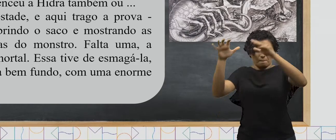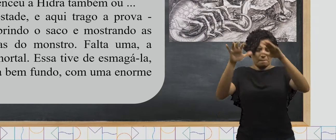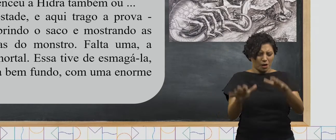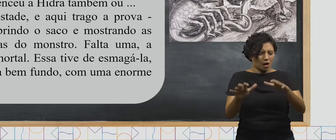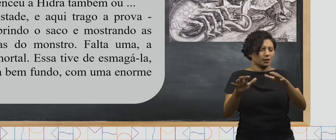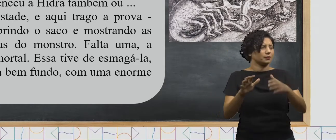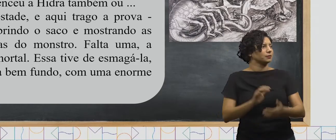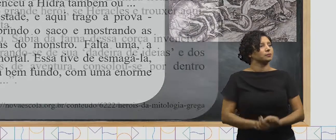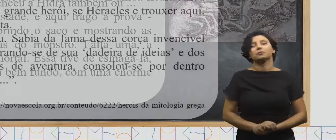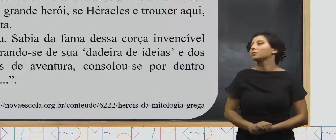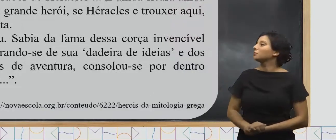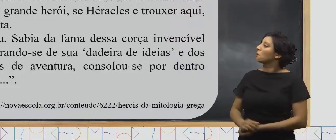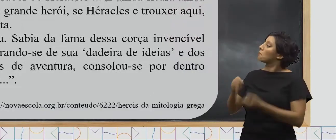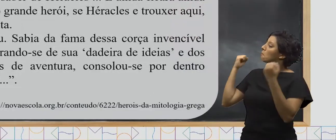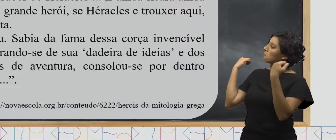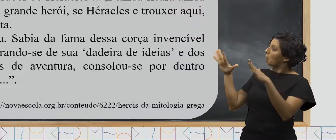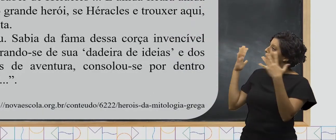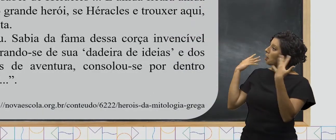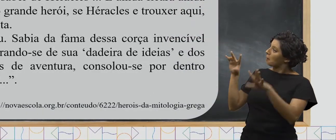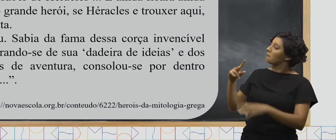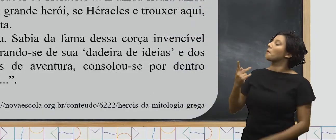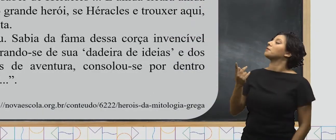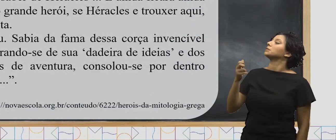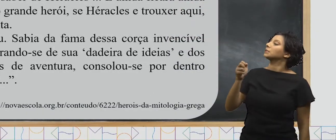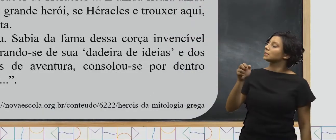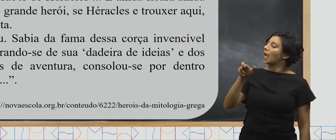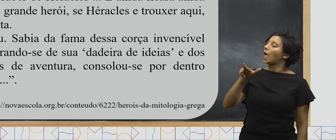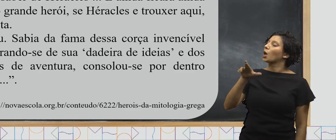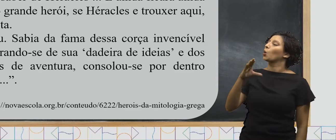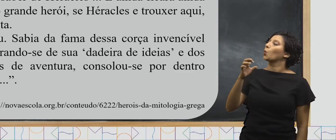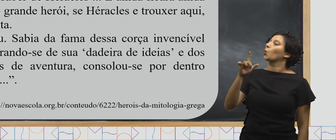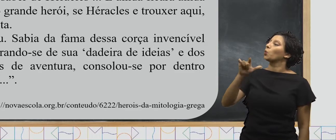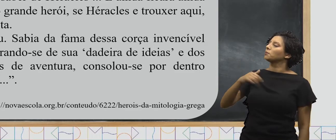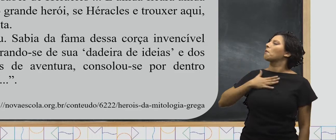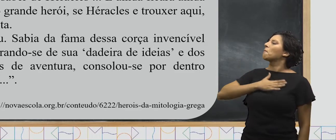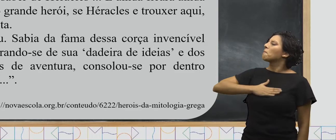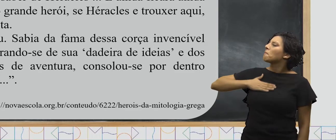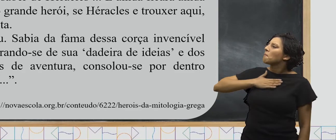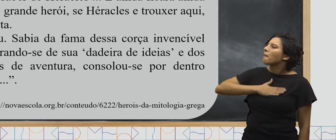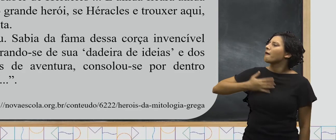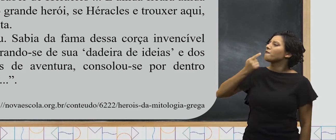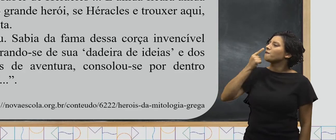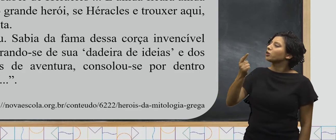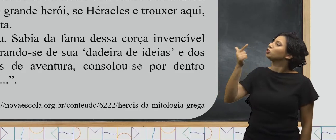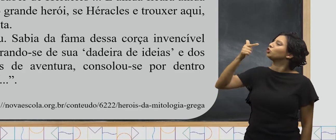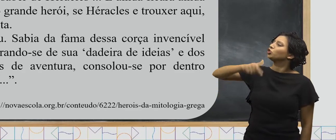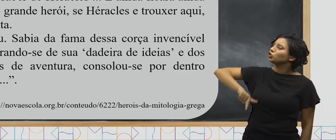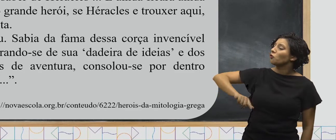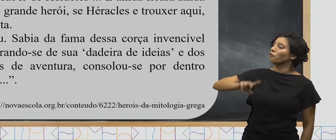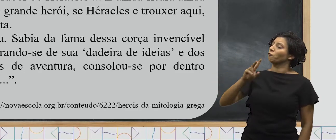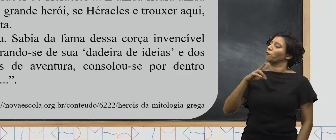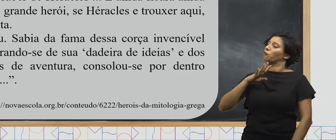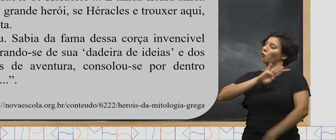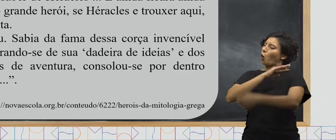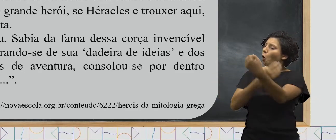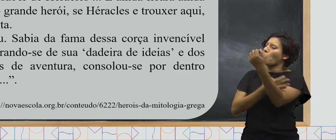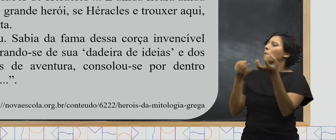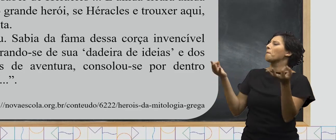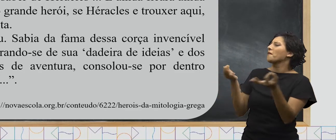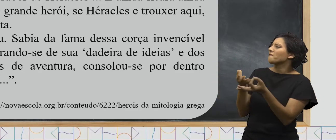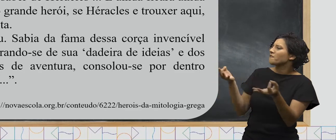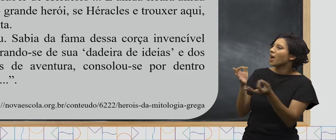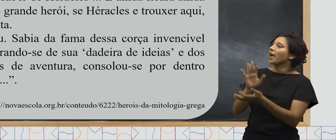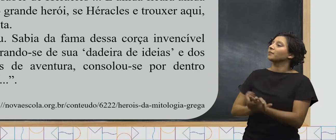pedra em cima." "Meus parabéns, Heracles. Muito prazer me dá vê-lo de novo forte e